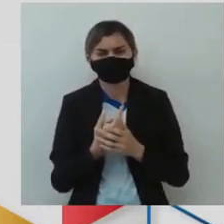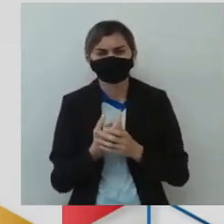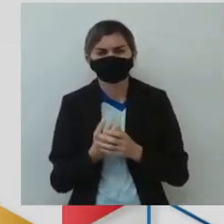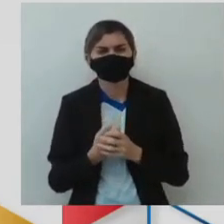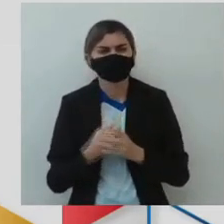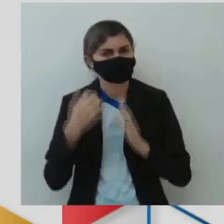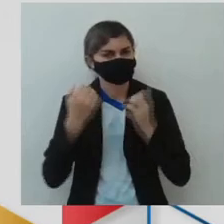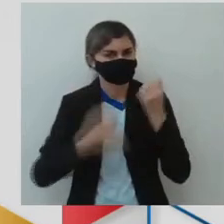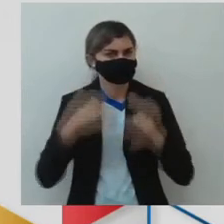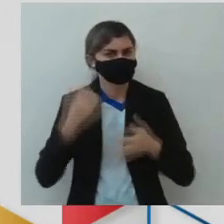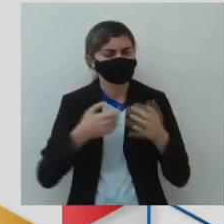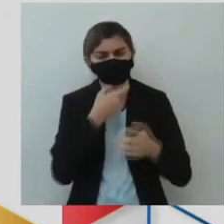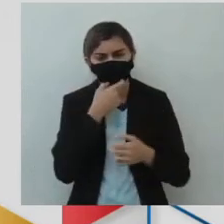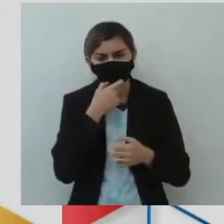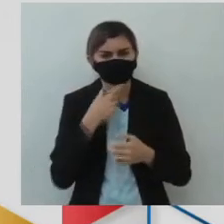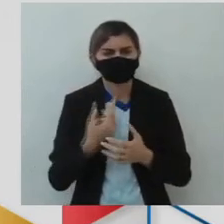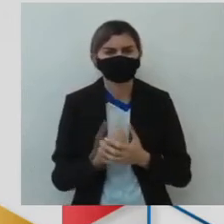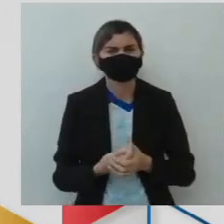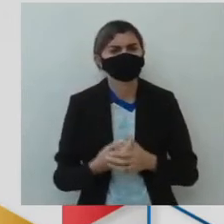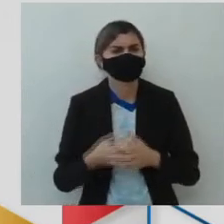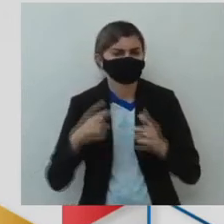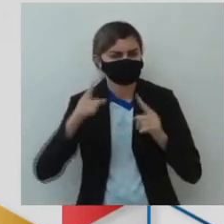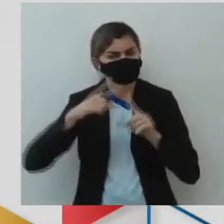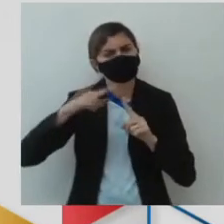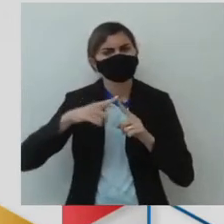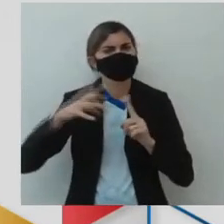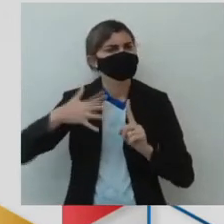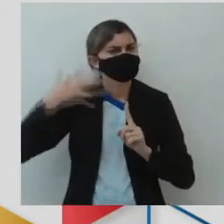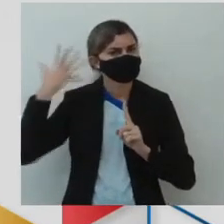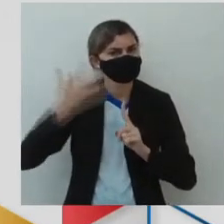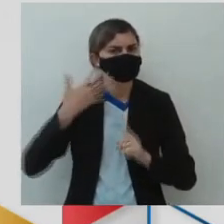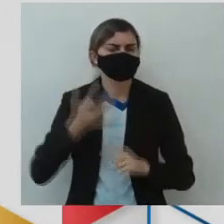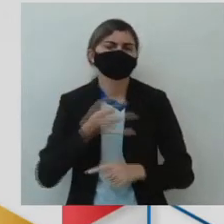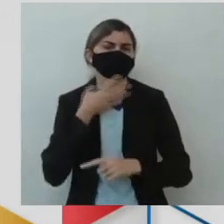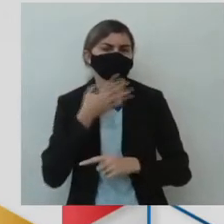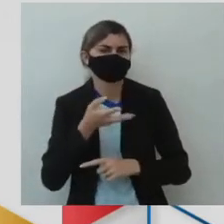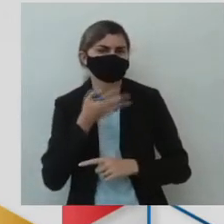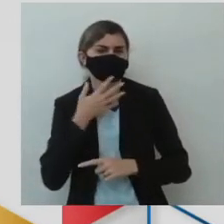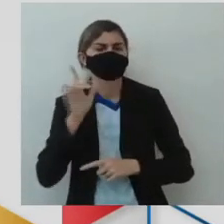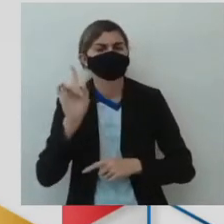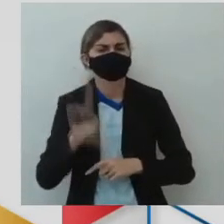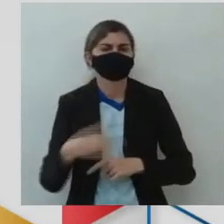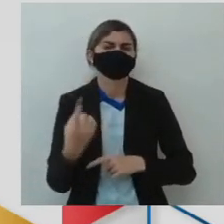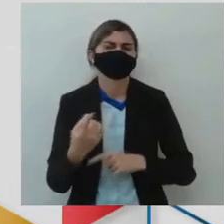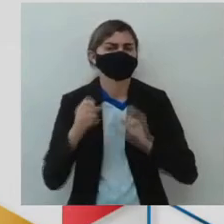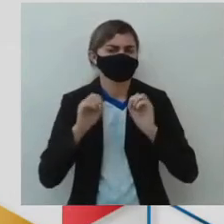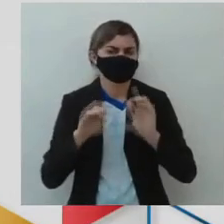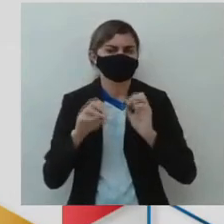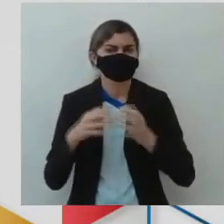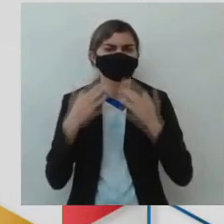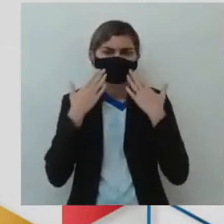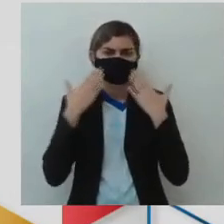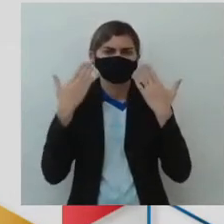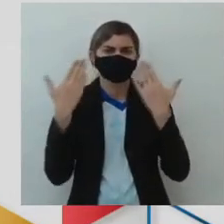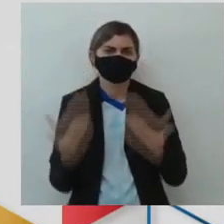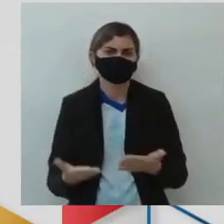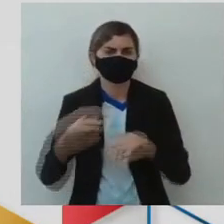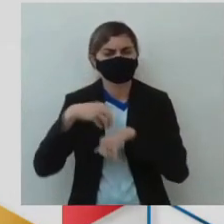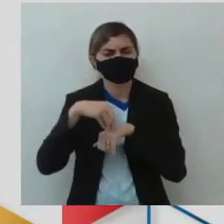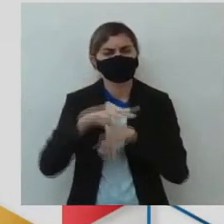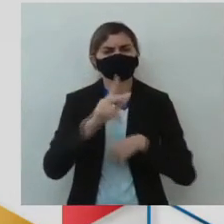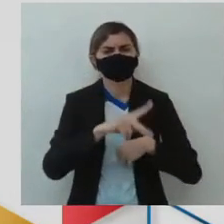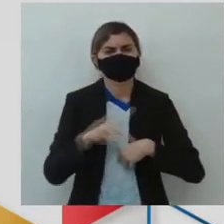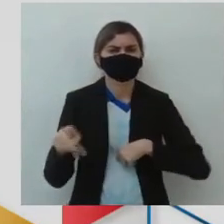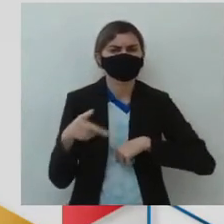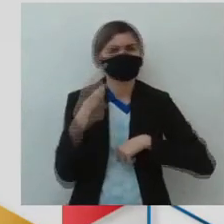or High School Culture palestra bem conhecida é a aula expositiva tá dada pelo